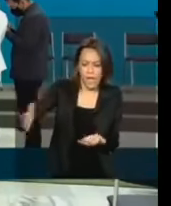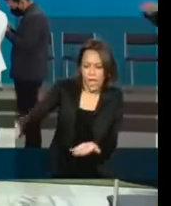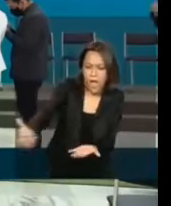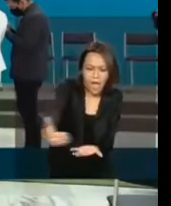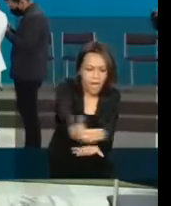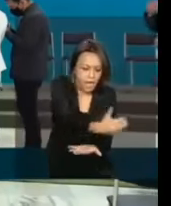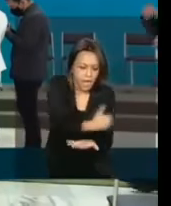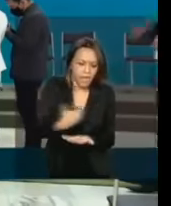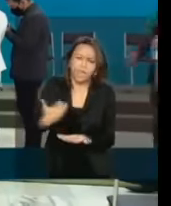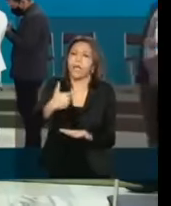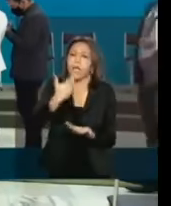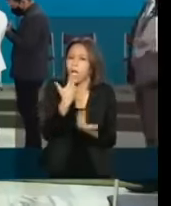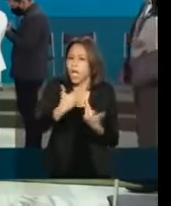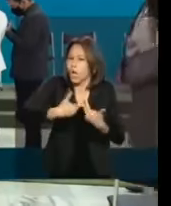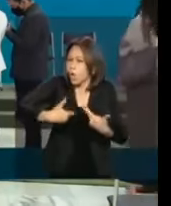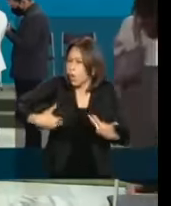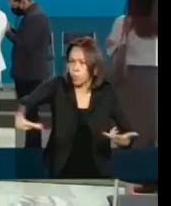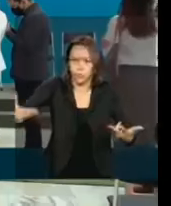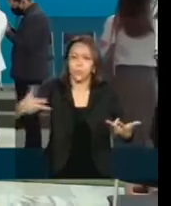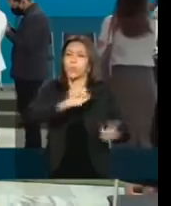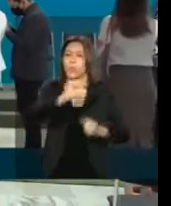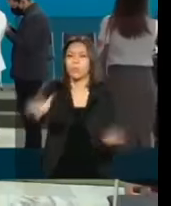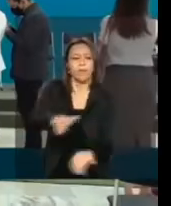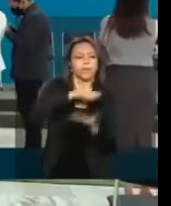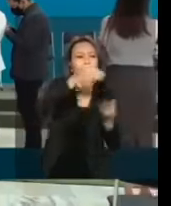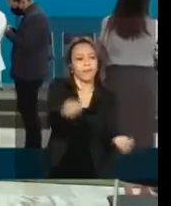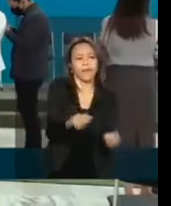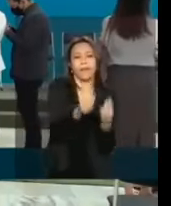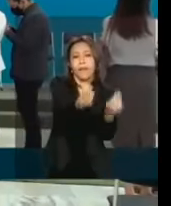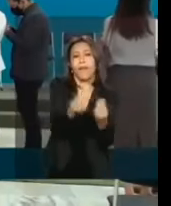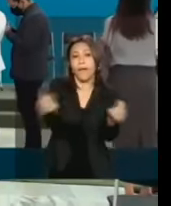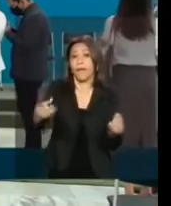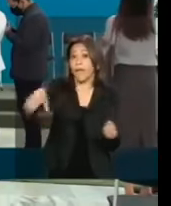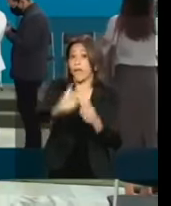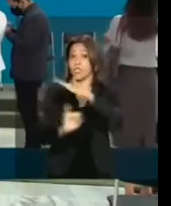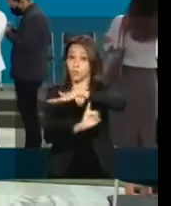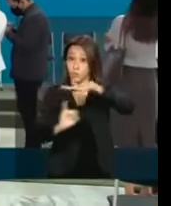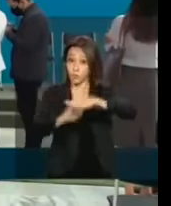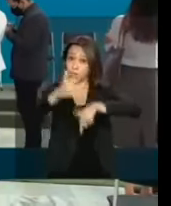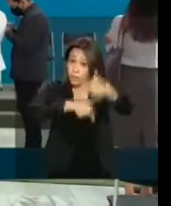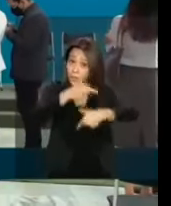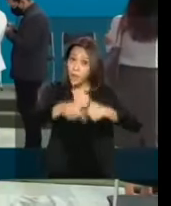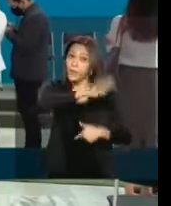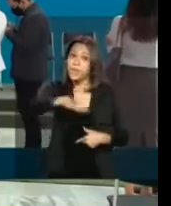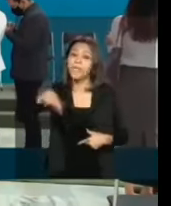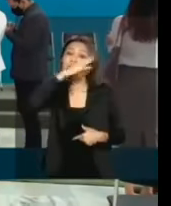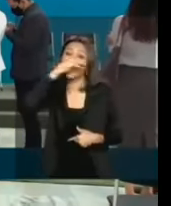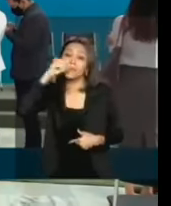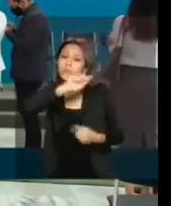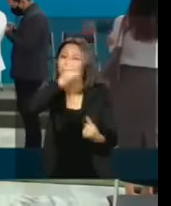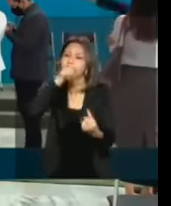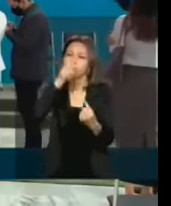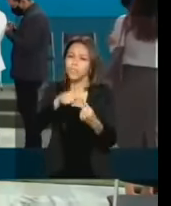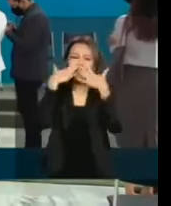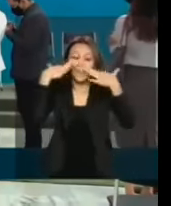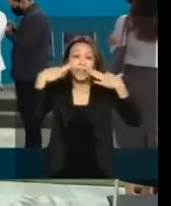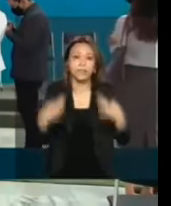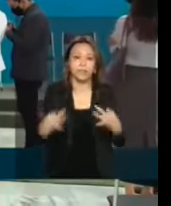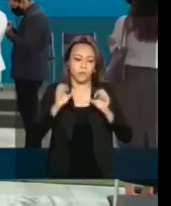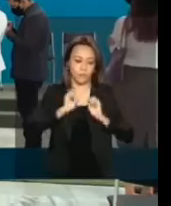instituições sem fins lucrativos que trabalham com crianças e adolescentes. A intenção é garantir atenção